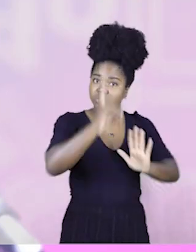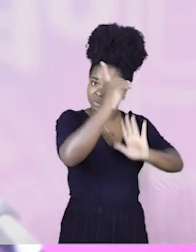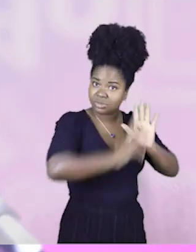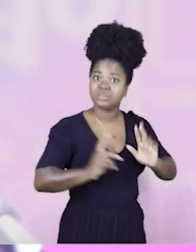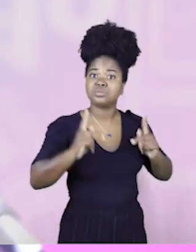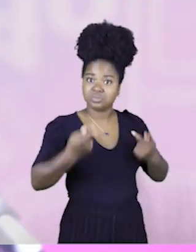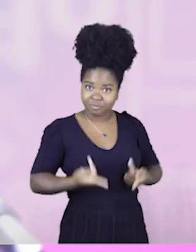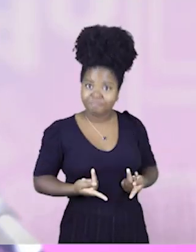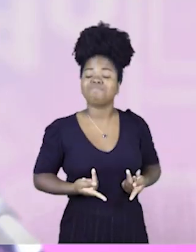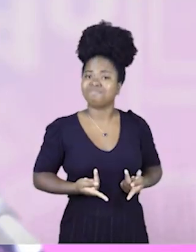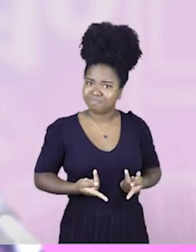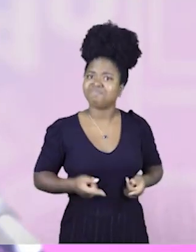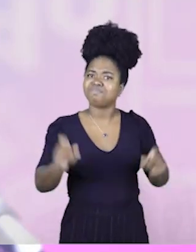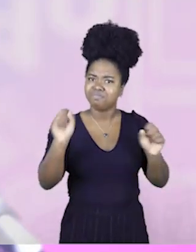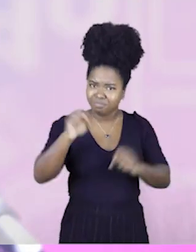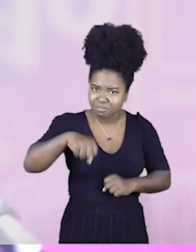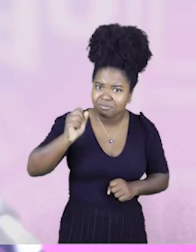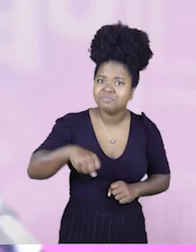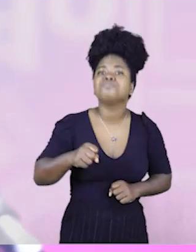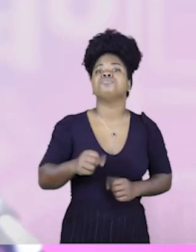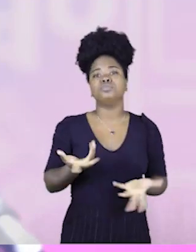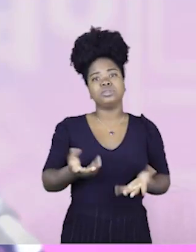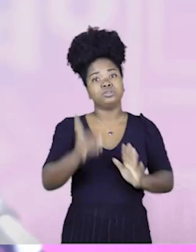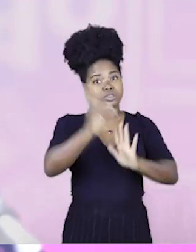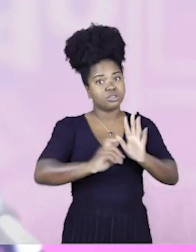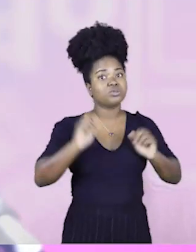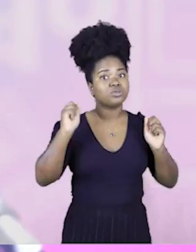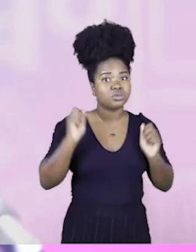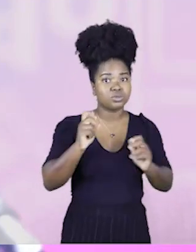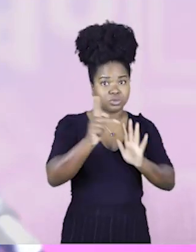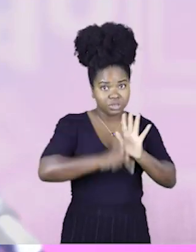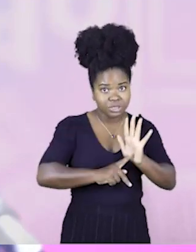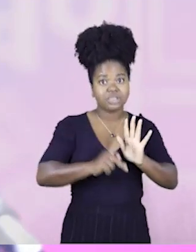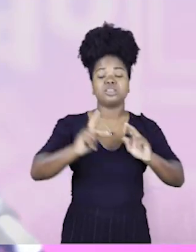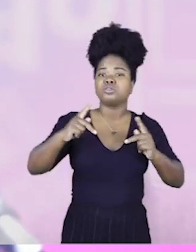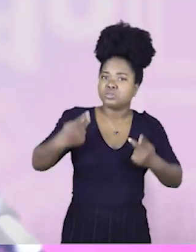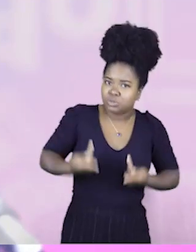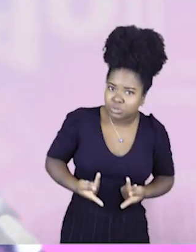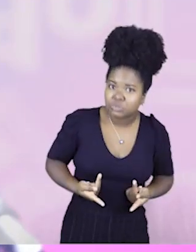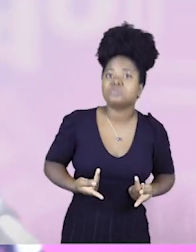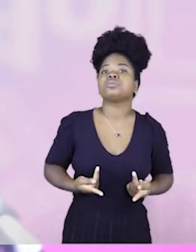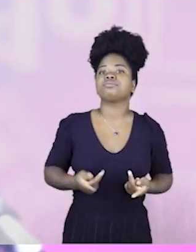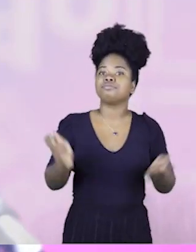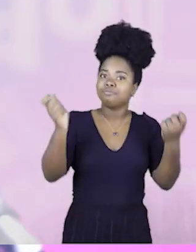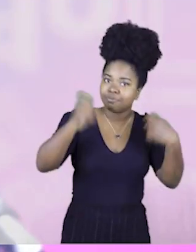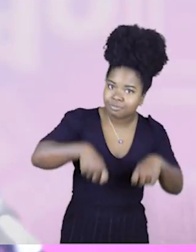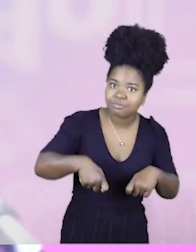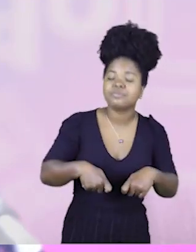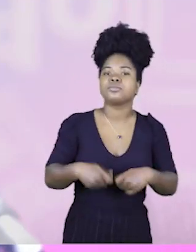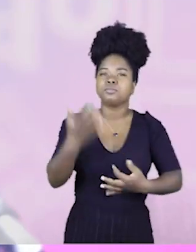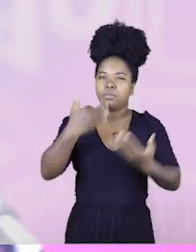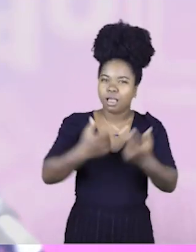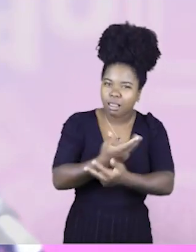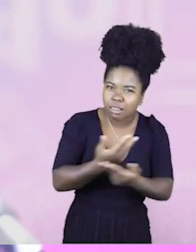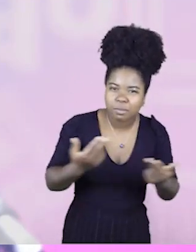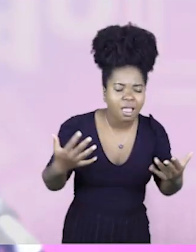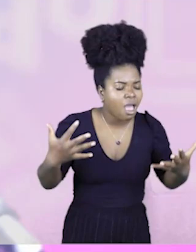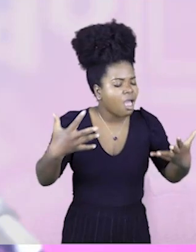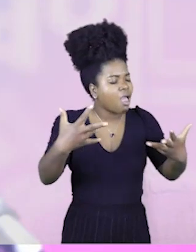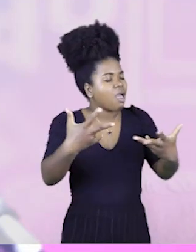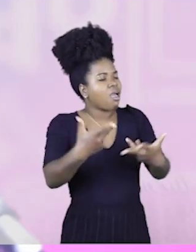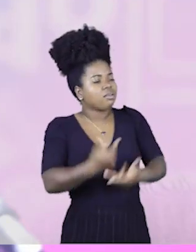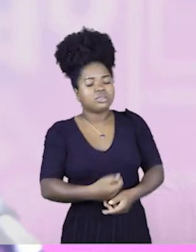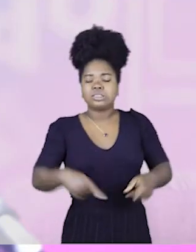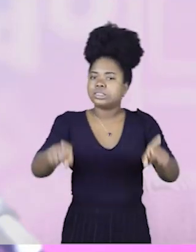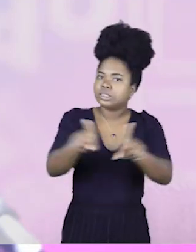humanos permitem com que eu possa estar tendo uma educação de qualidade, uma alimentação de qualidade e um ensino num horário